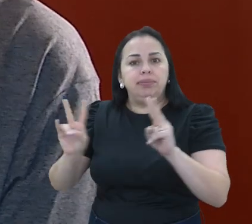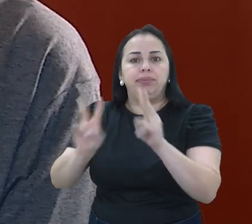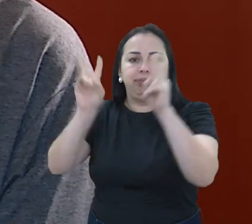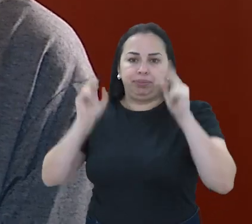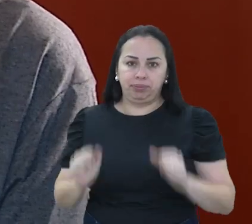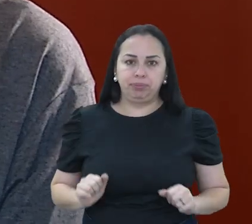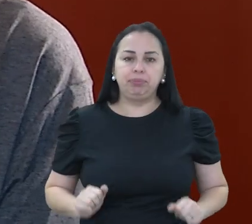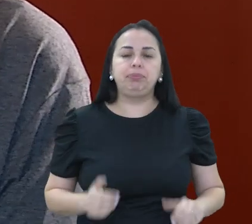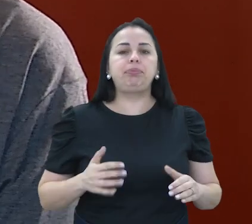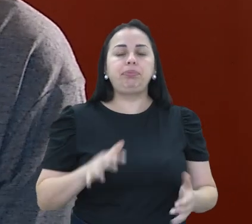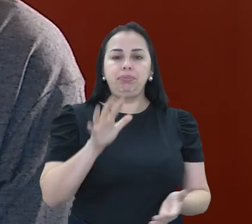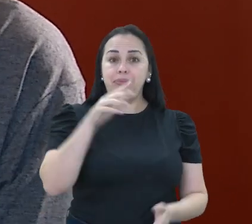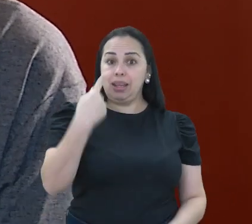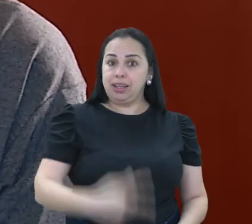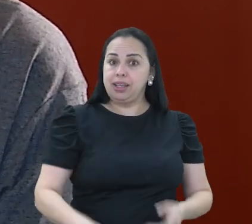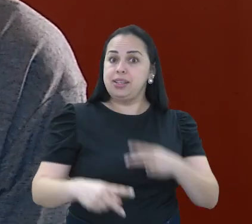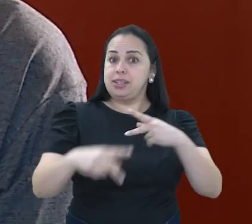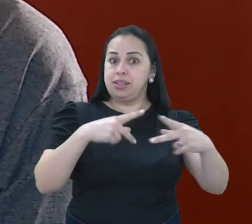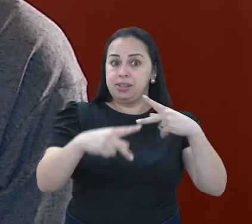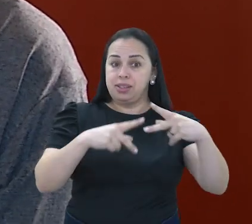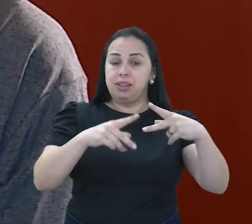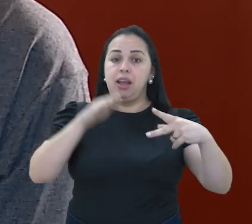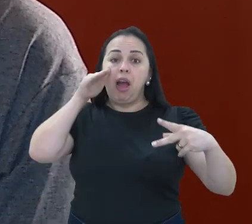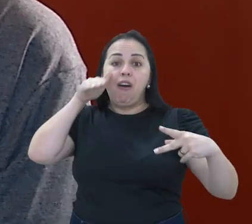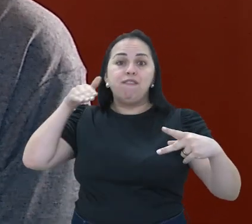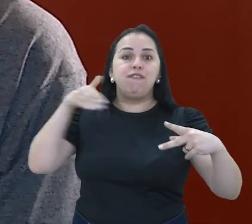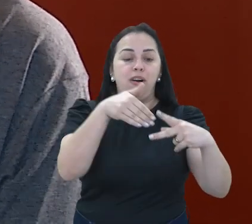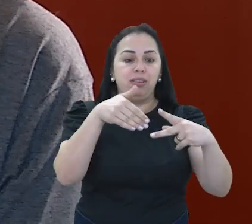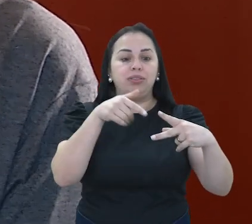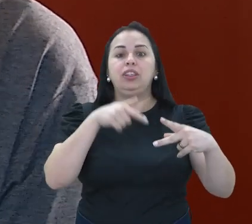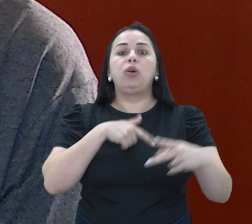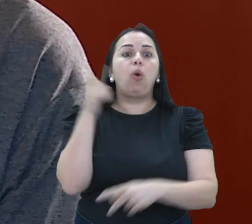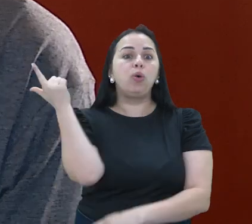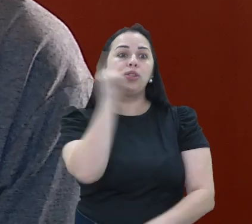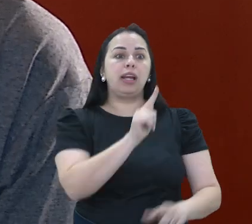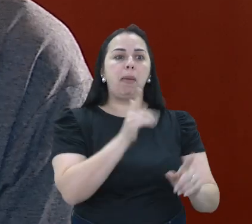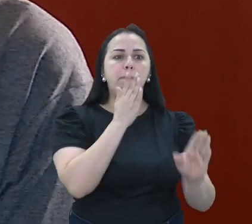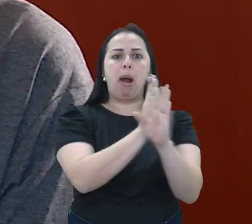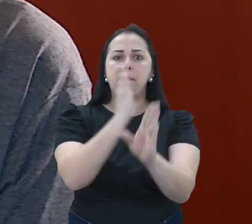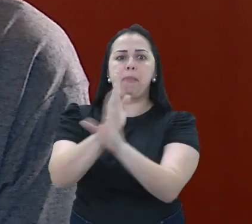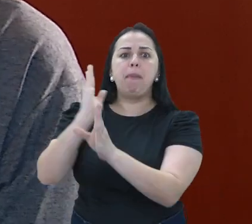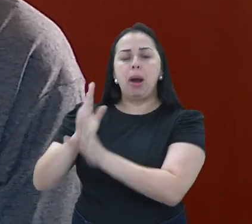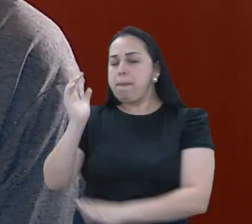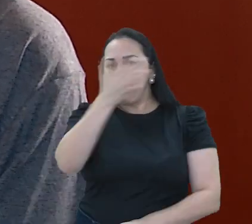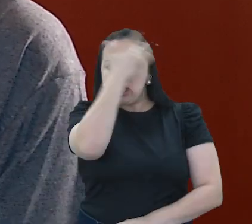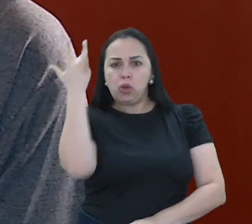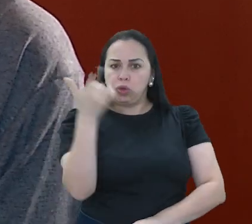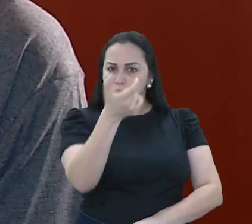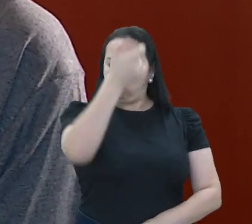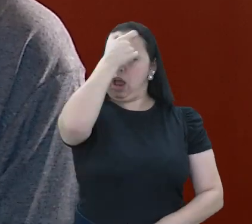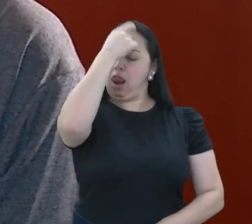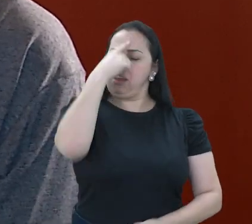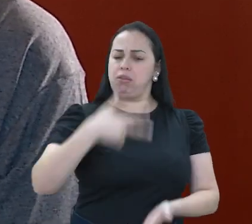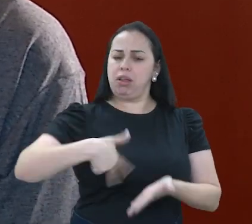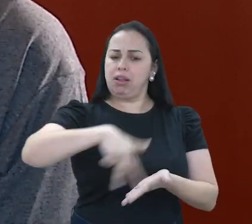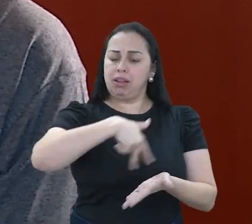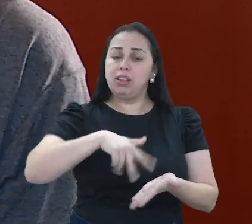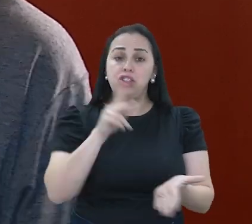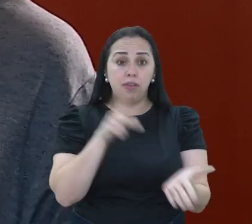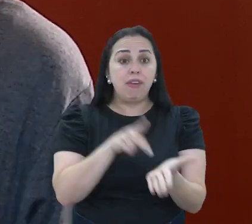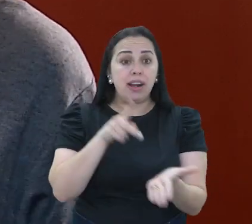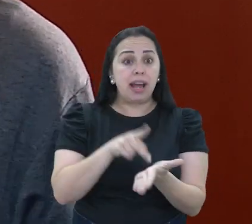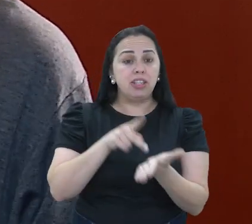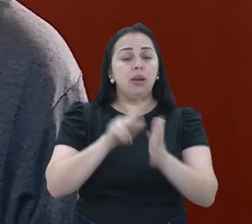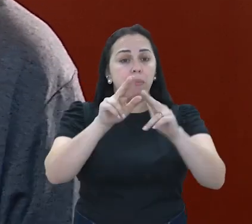é um polo da dança assim, nacional, uma das cidades que saem mais talentos, vão para fora, então é muito legal assim, a cidade de